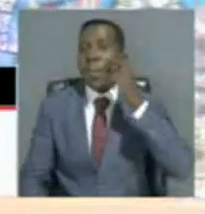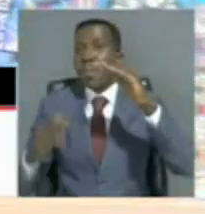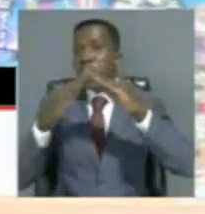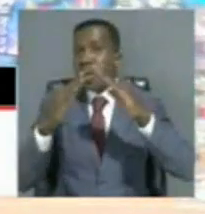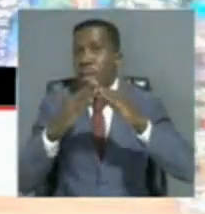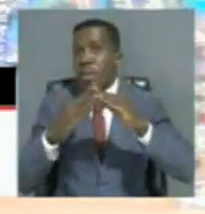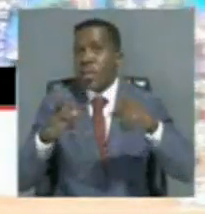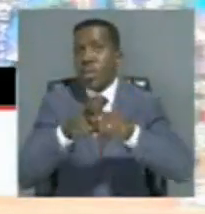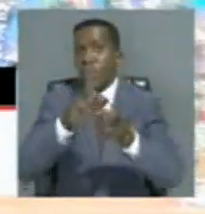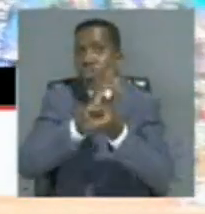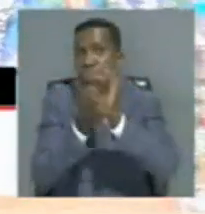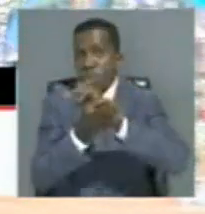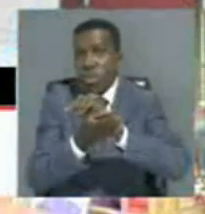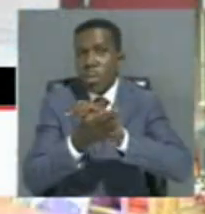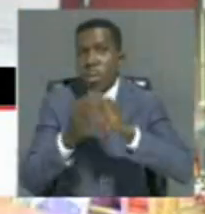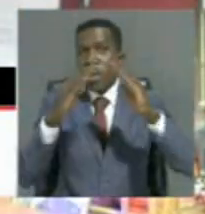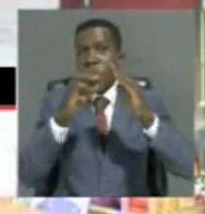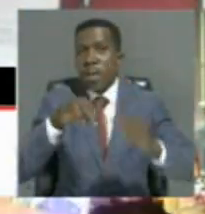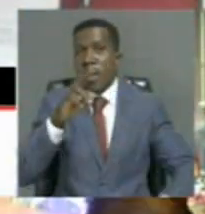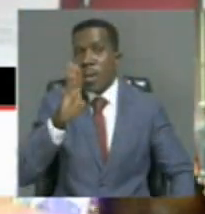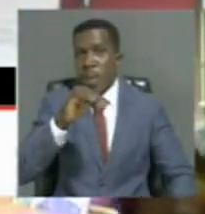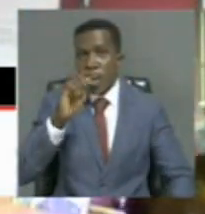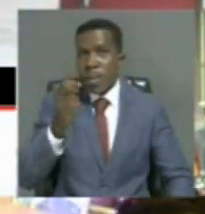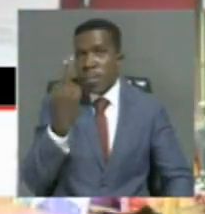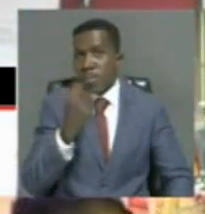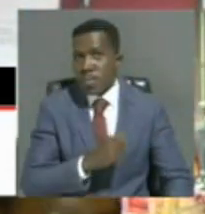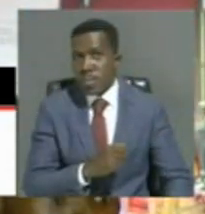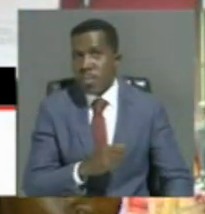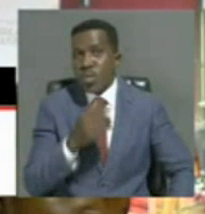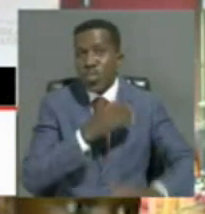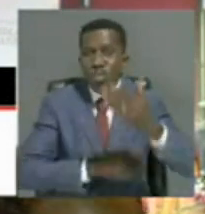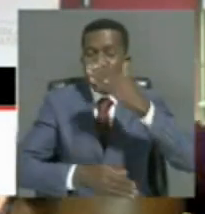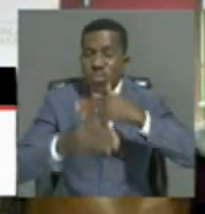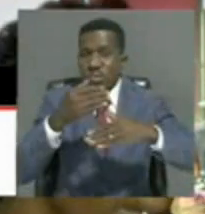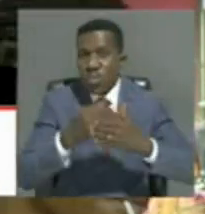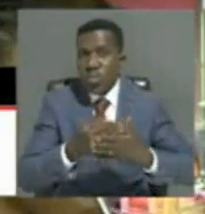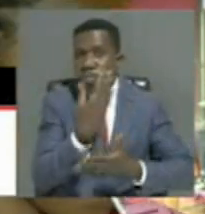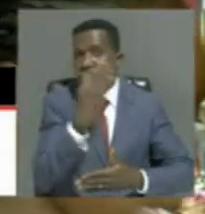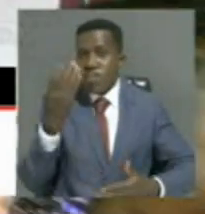em Casa-Museu Manuel Rui. Em que, deixando lá todos os artefactos, todas